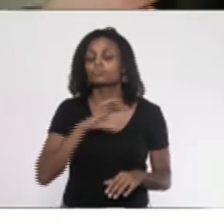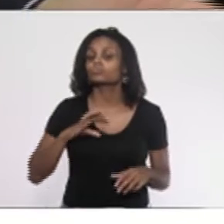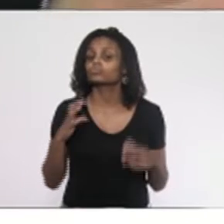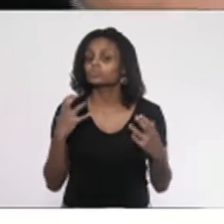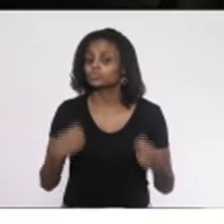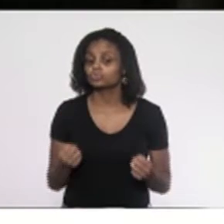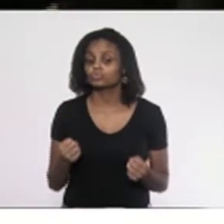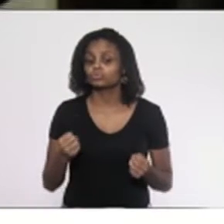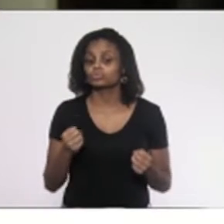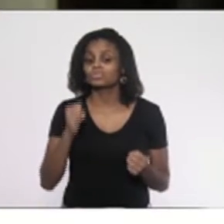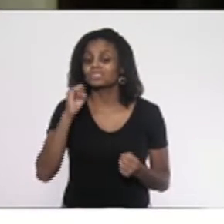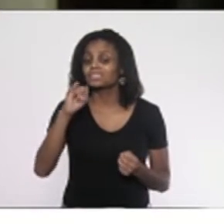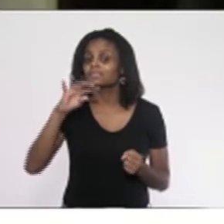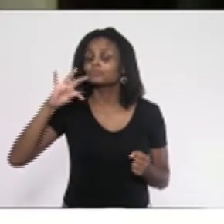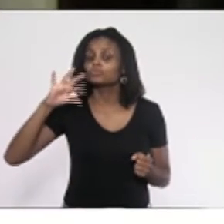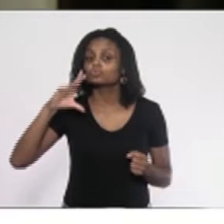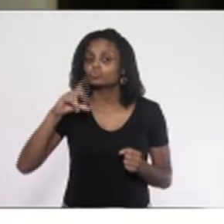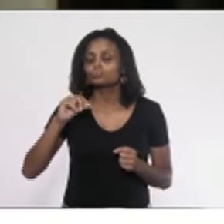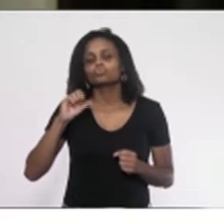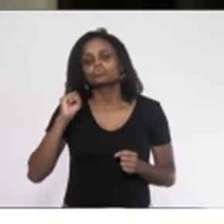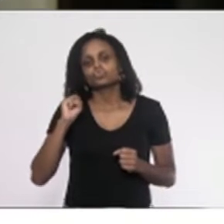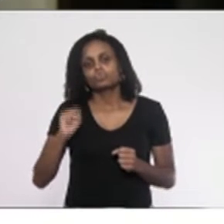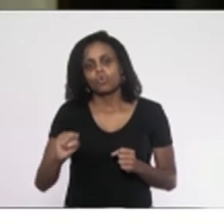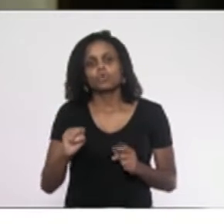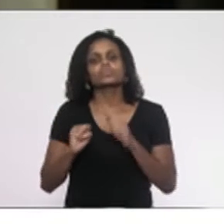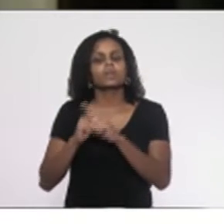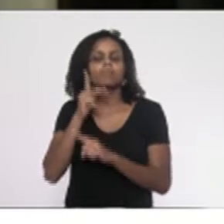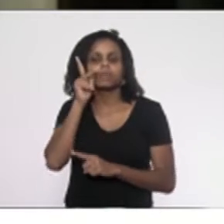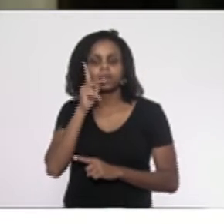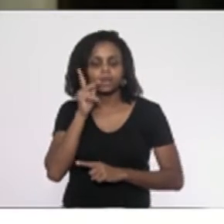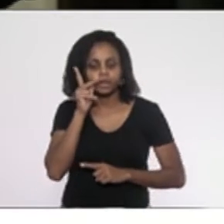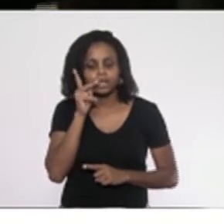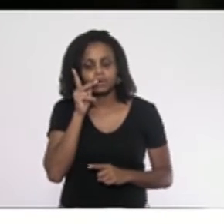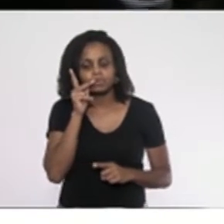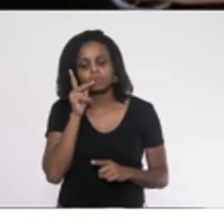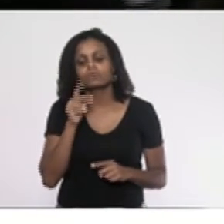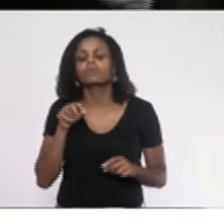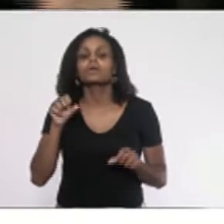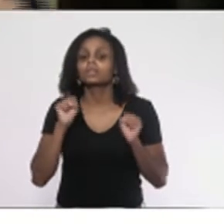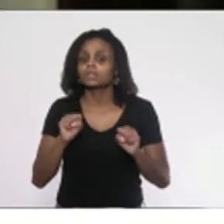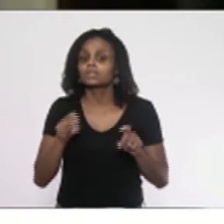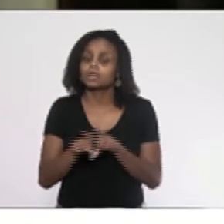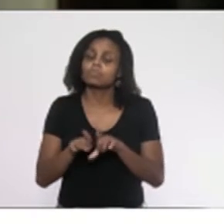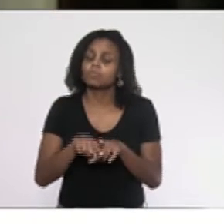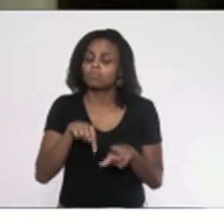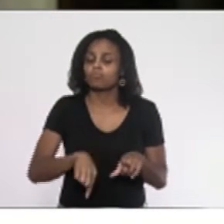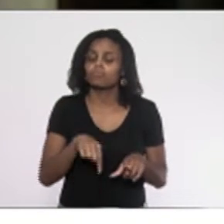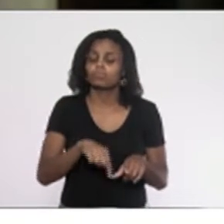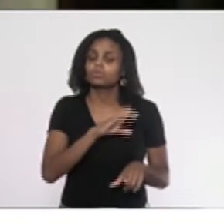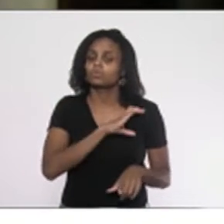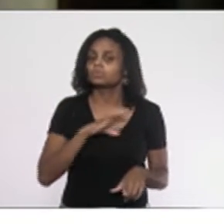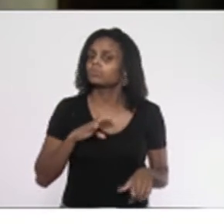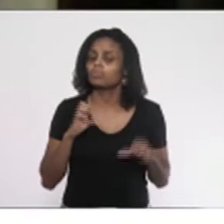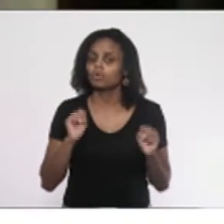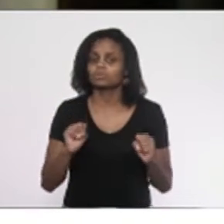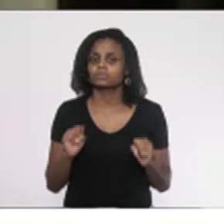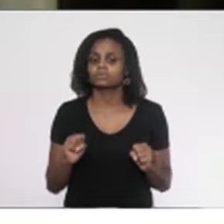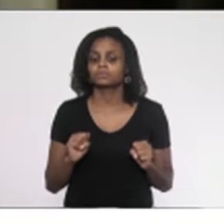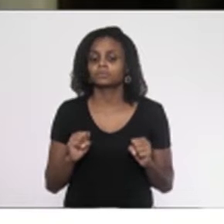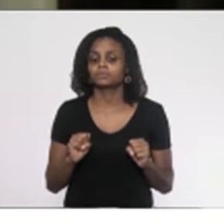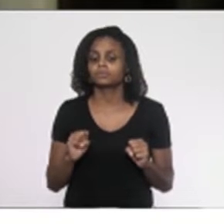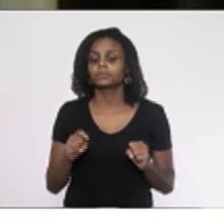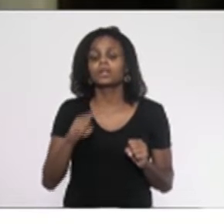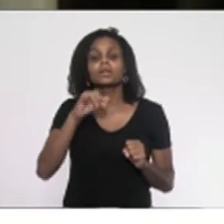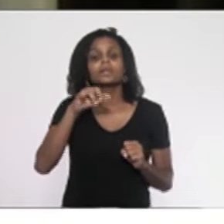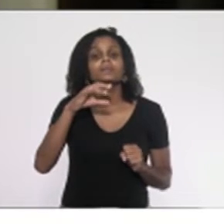Se tudo que pode em plenário, pode aqui. E lá no inciso 5,